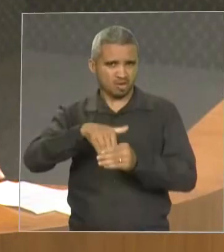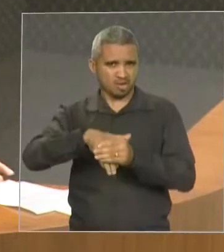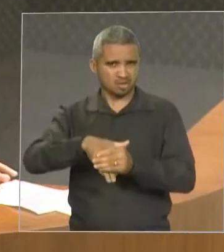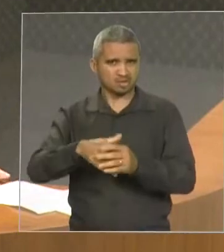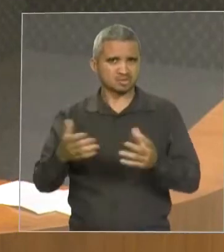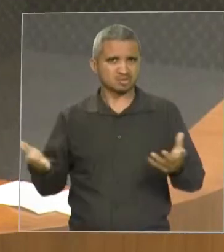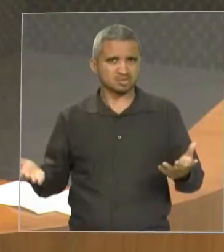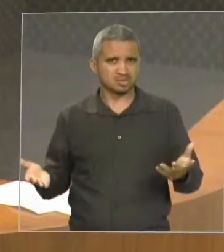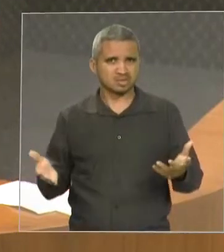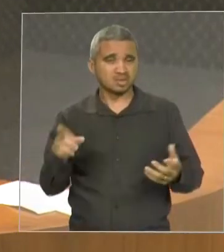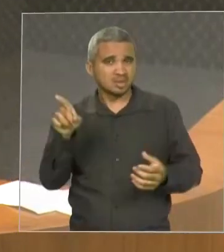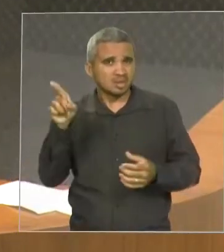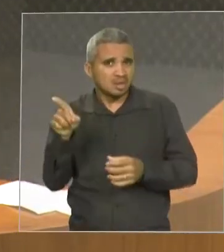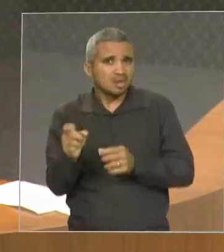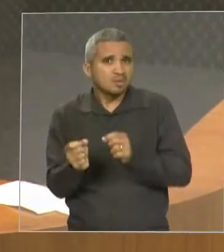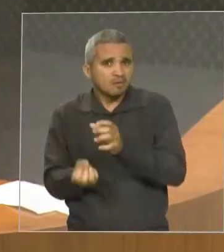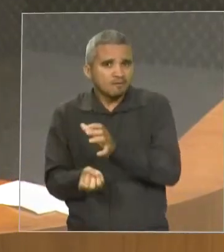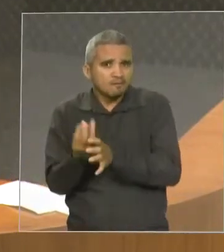comissionados para estar